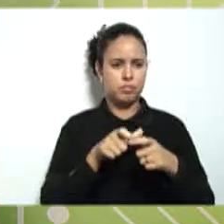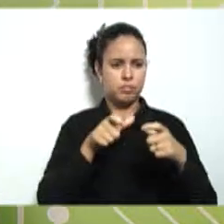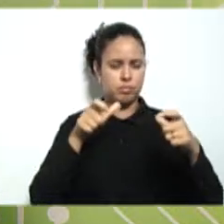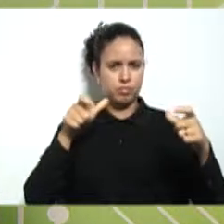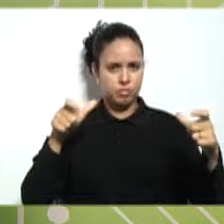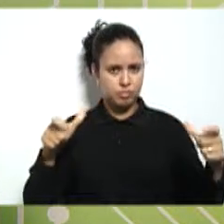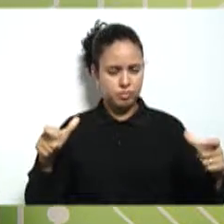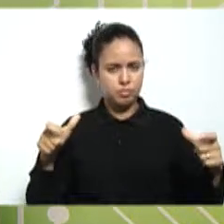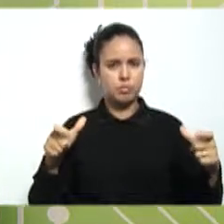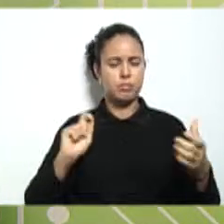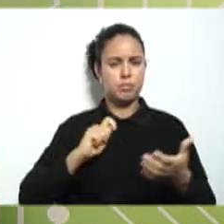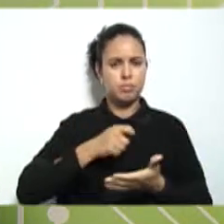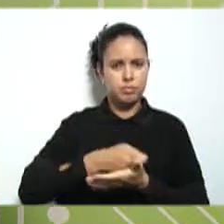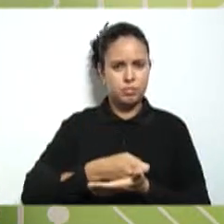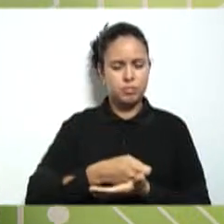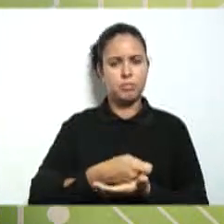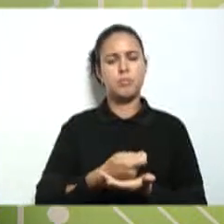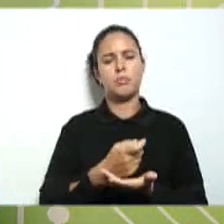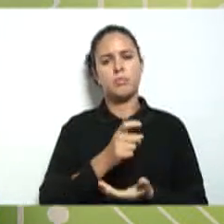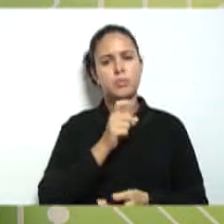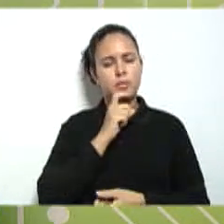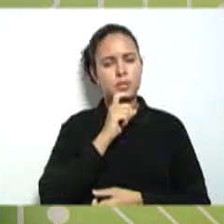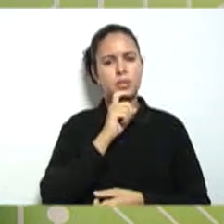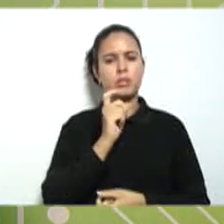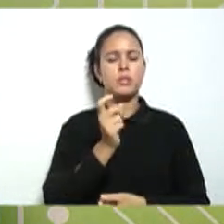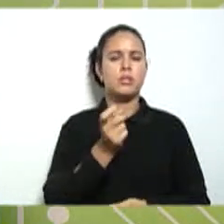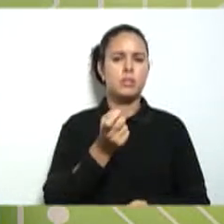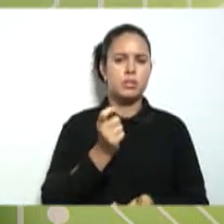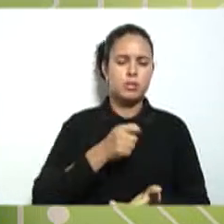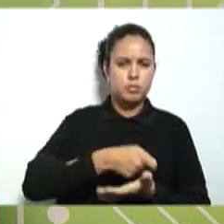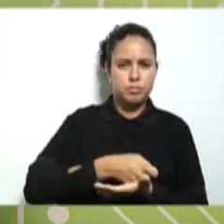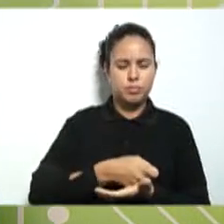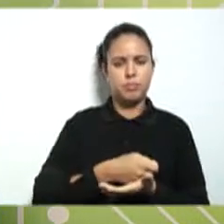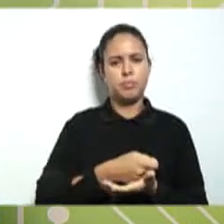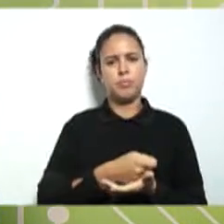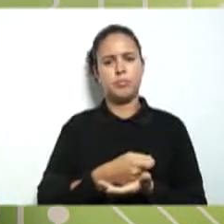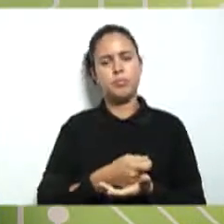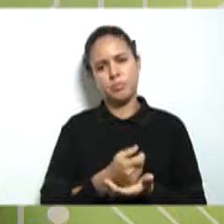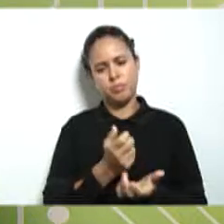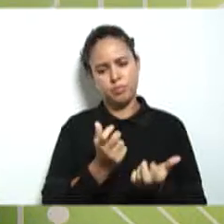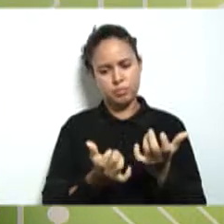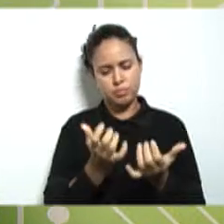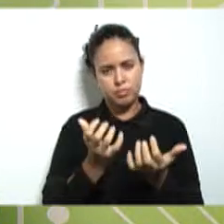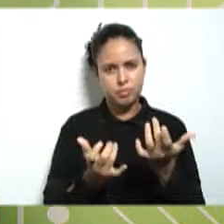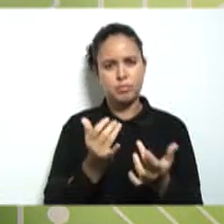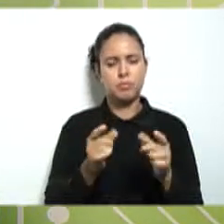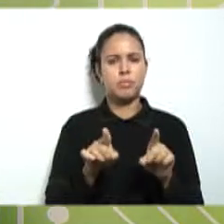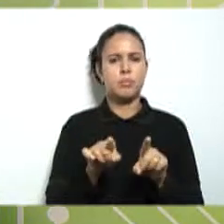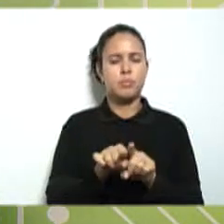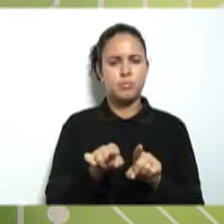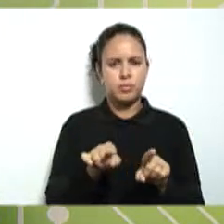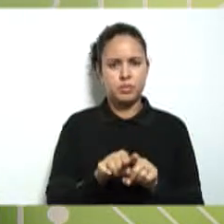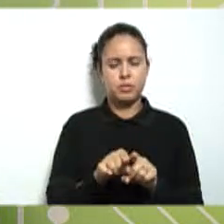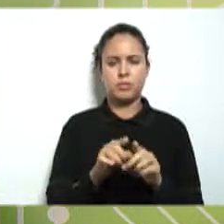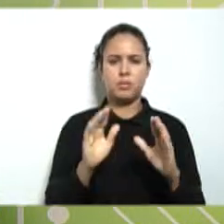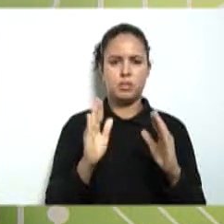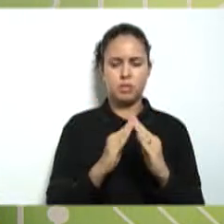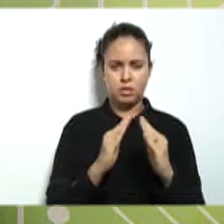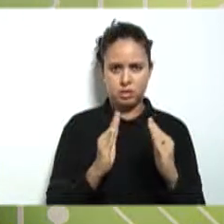consegue comprar uma geladeira, um fogão, uma moto, um carro, uma casa. Muita coisa vem só porque a gente tem crédito. Ter